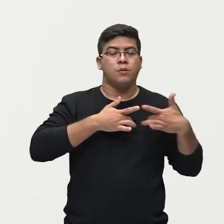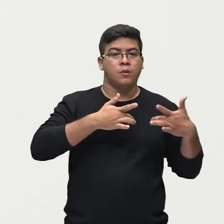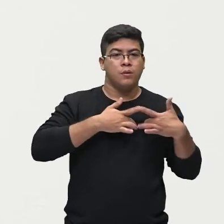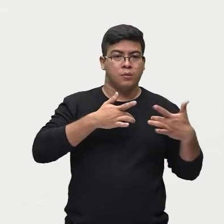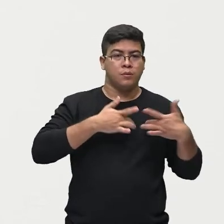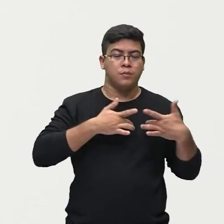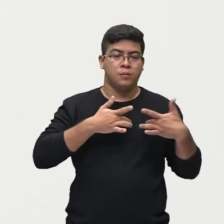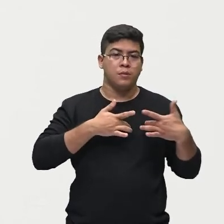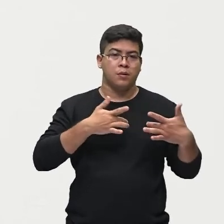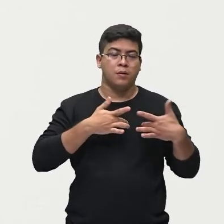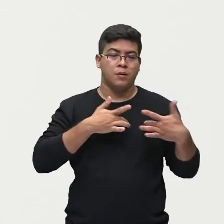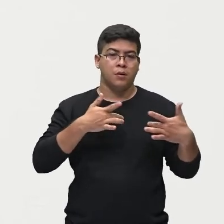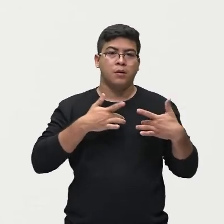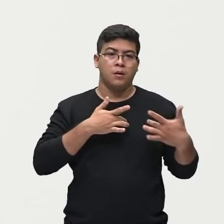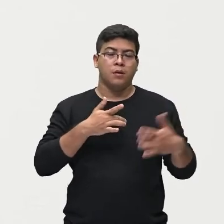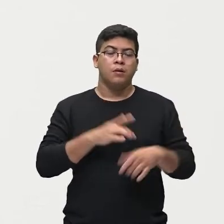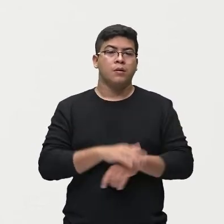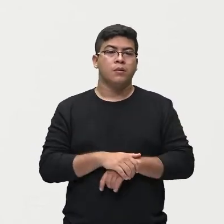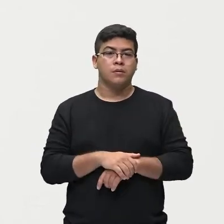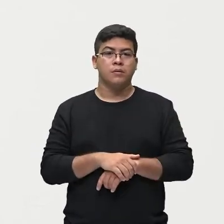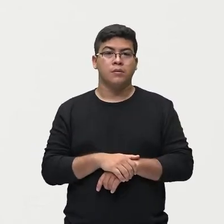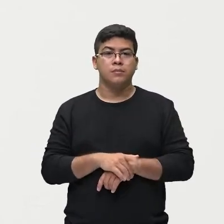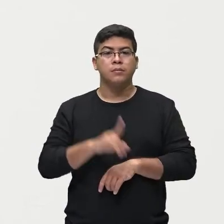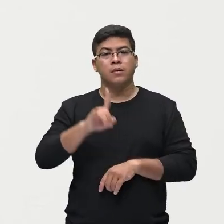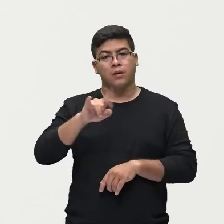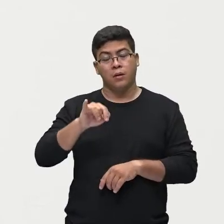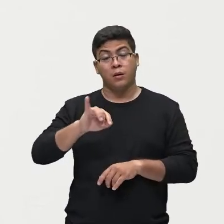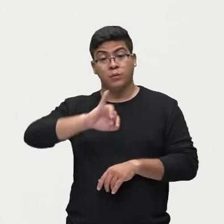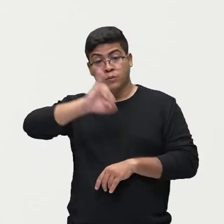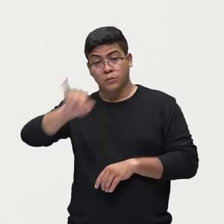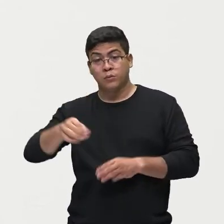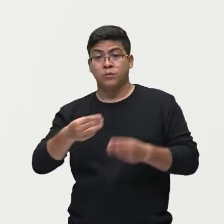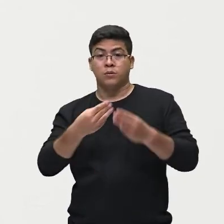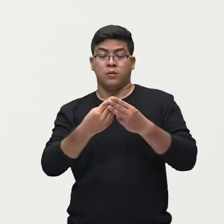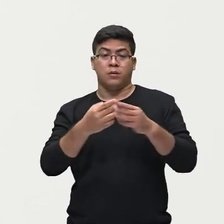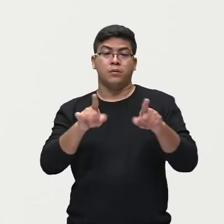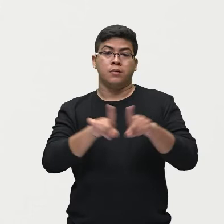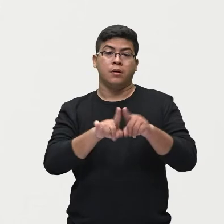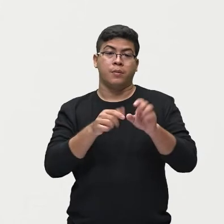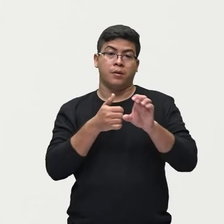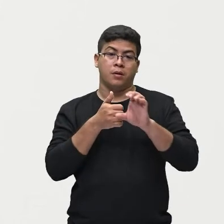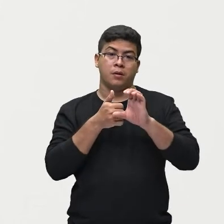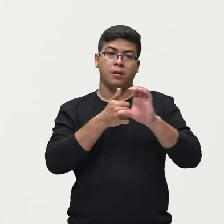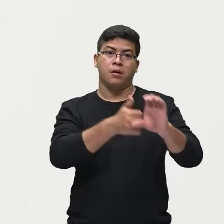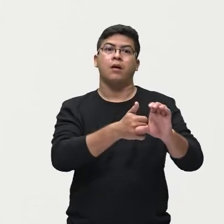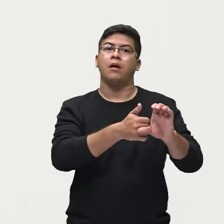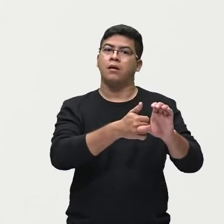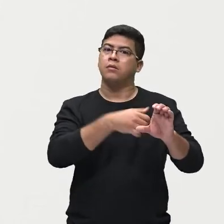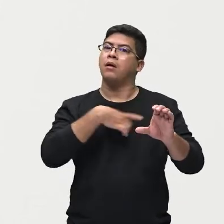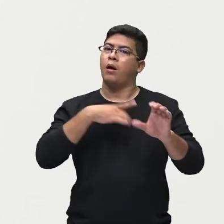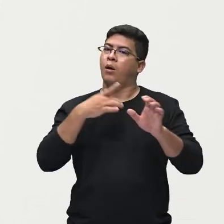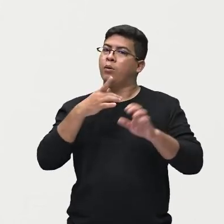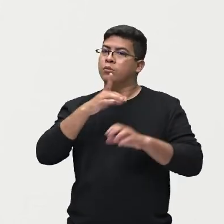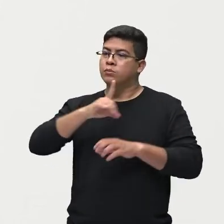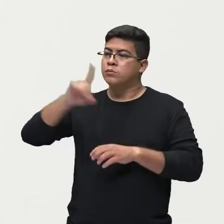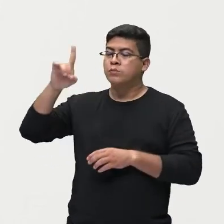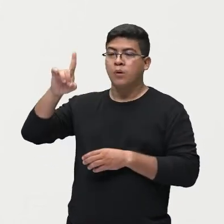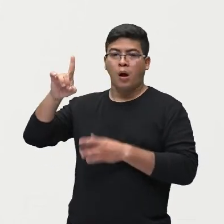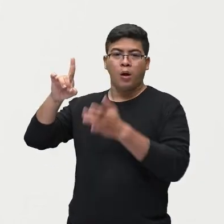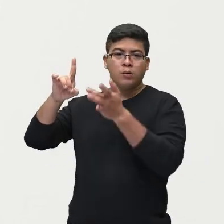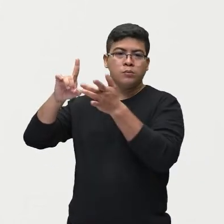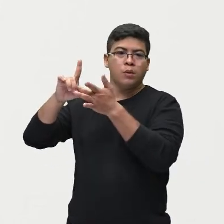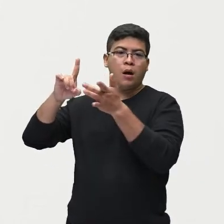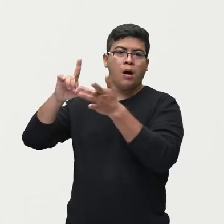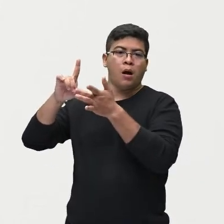a solidariedade humana é o reflexo da própria solidariedade divina. Então, quando o ser humano